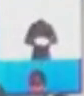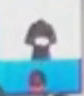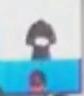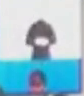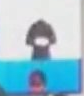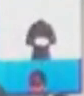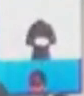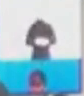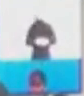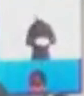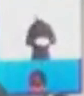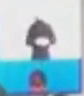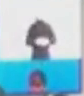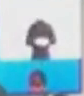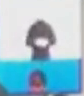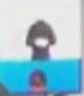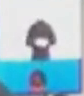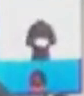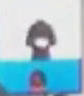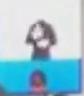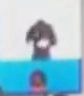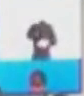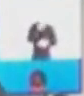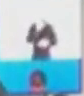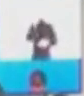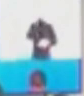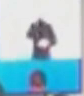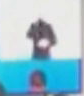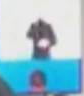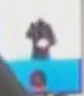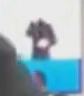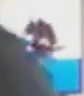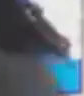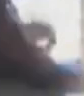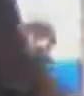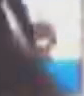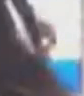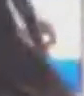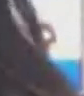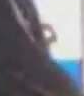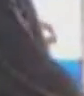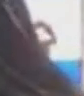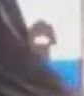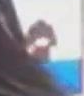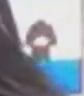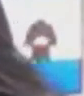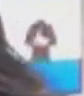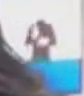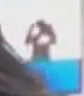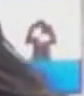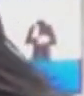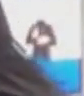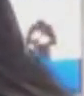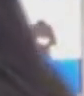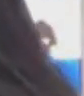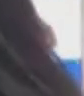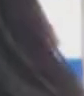Estado. Além disso, os parlamentares também apreciam estão